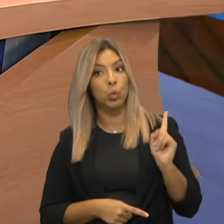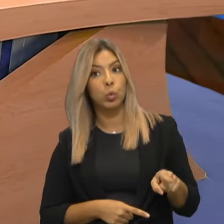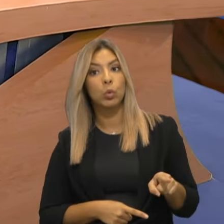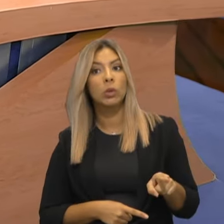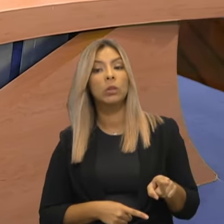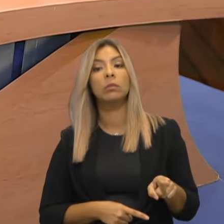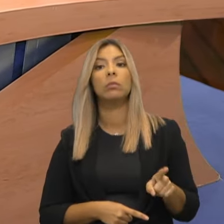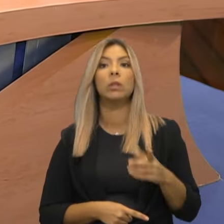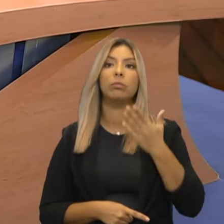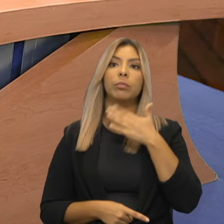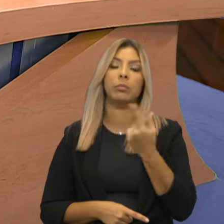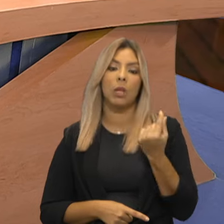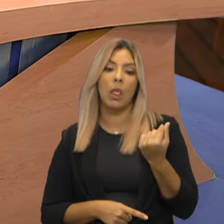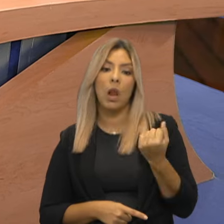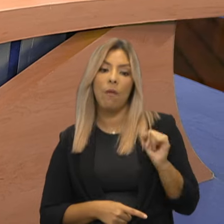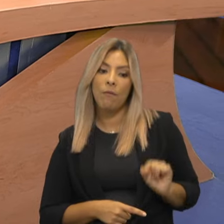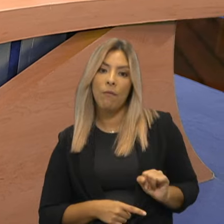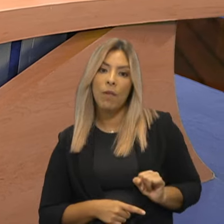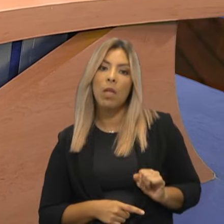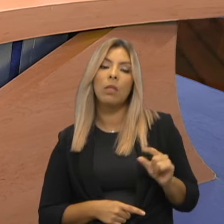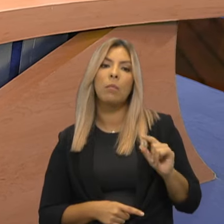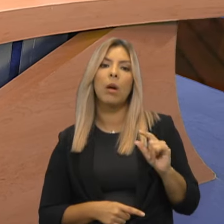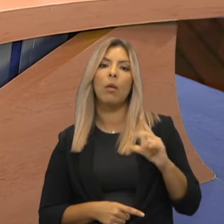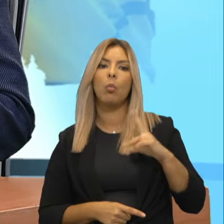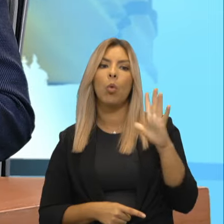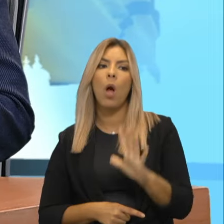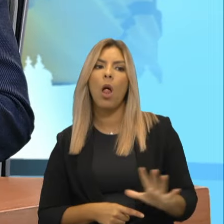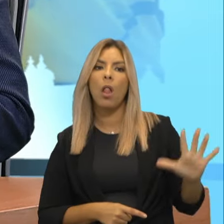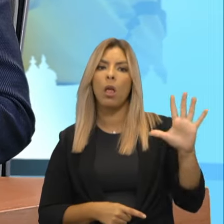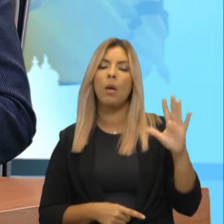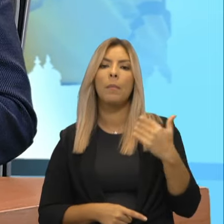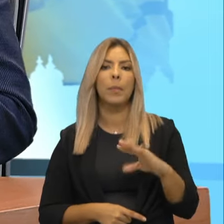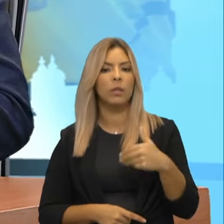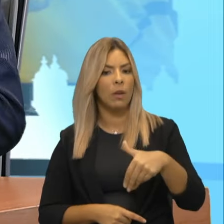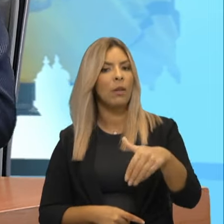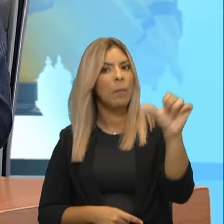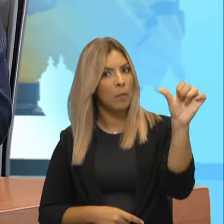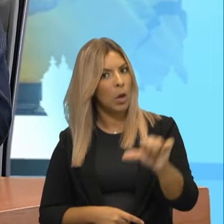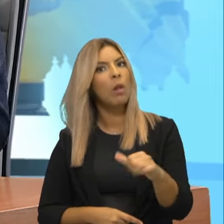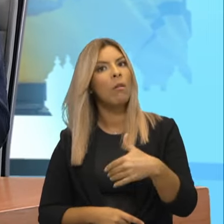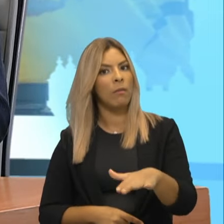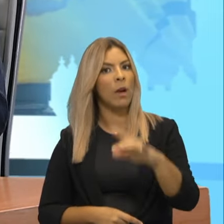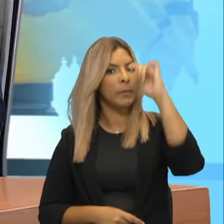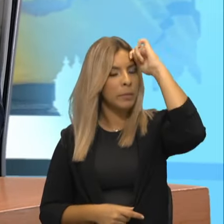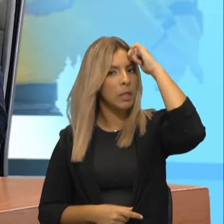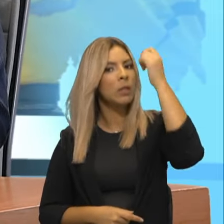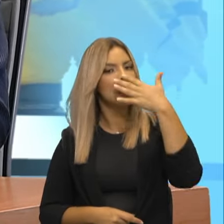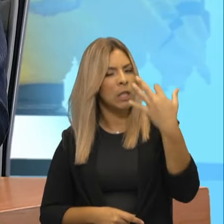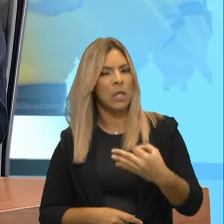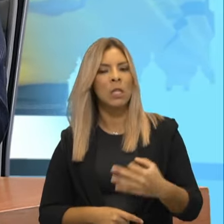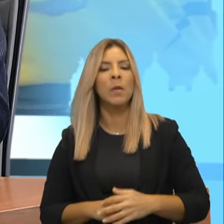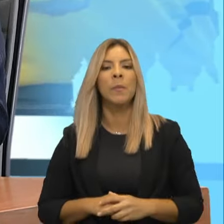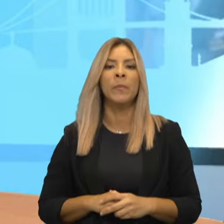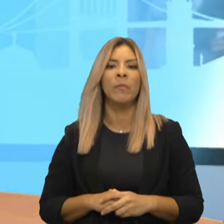nossa carteira e na carteira do país, mas as nuvens começam a ser negras. Mais tarde ou mais cedo pagaremos a fatura. E